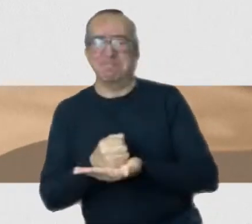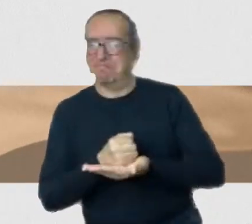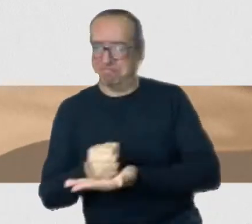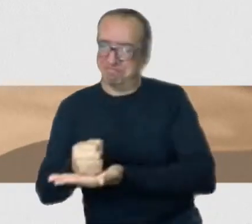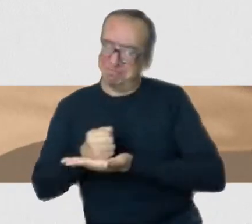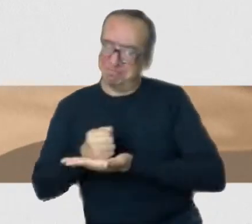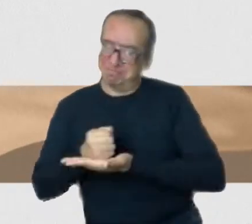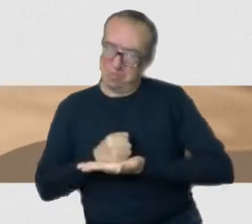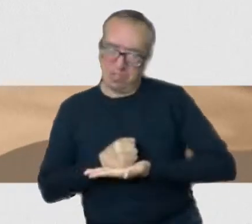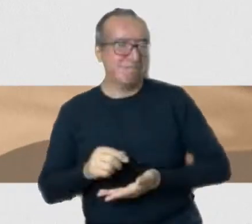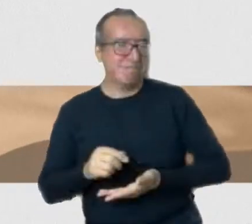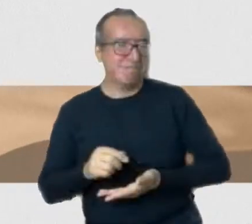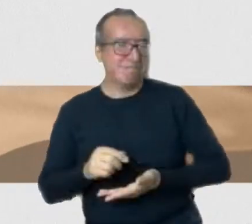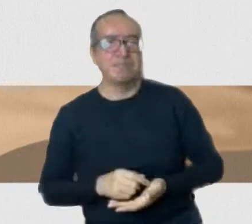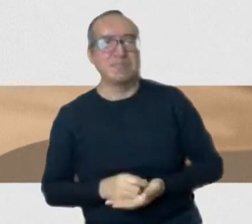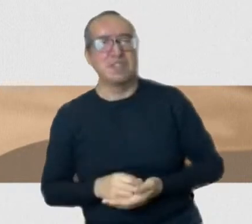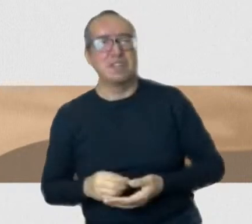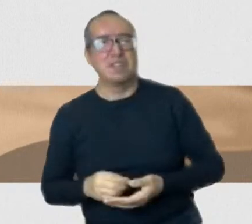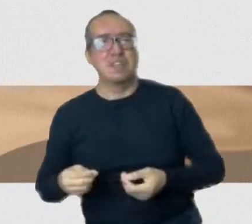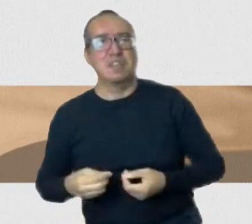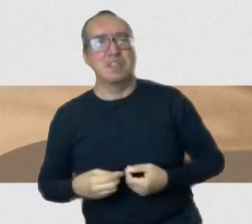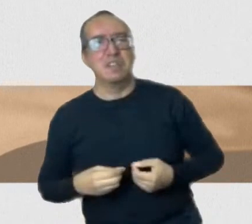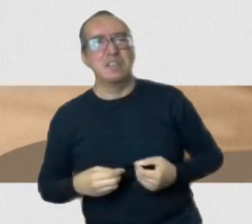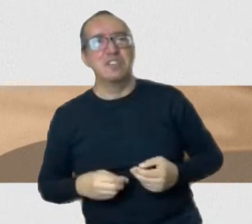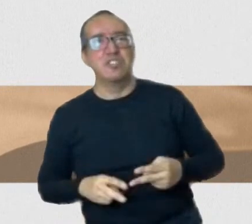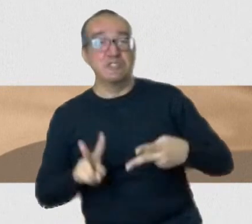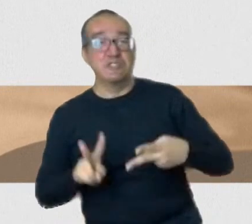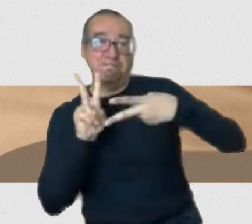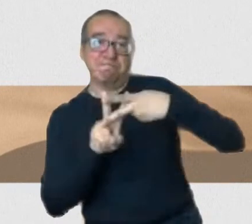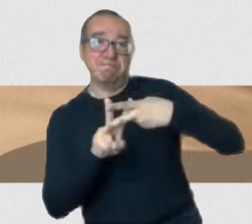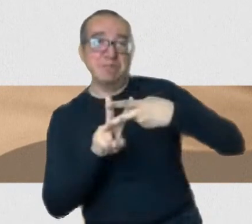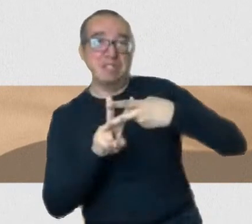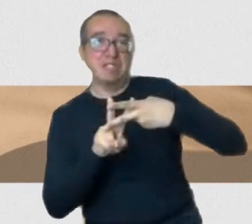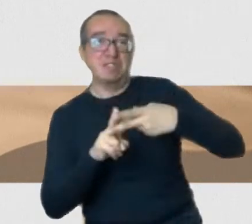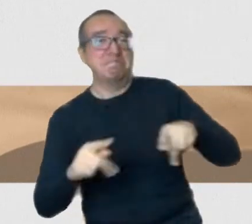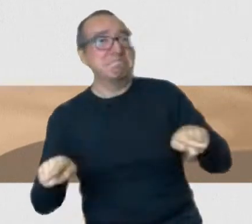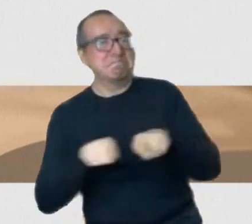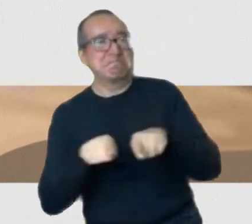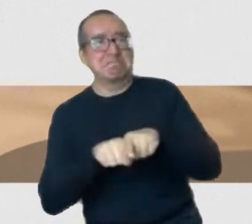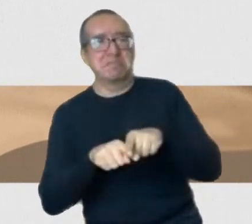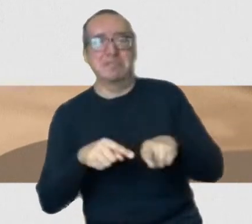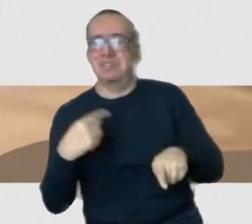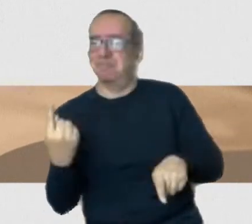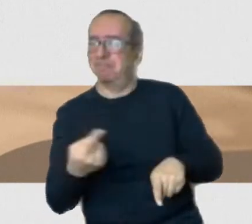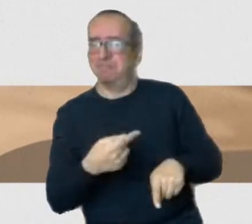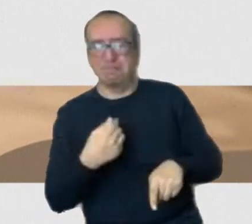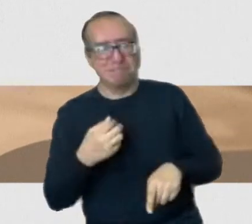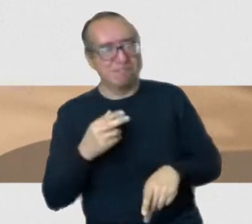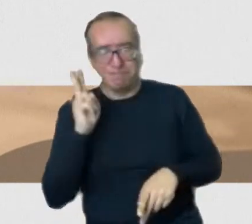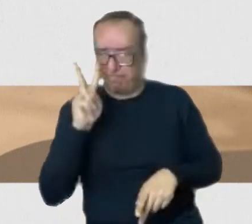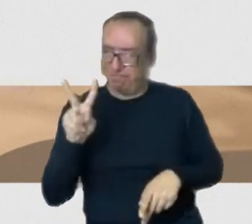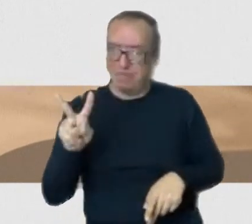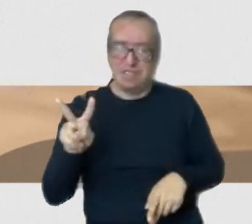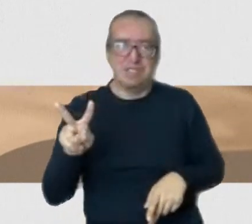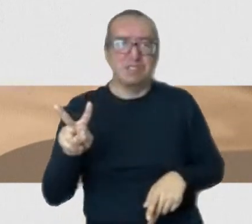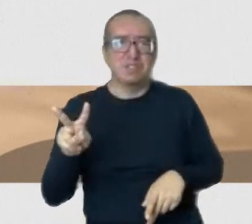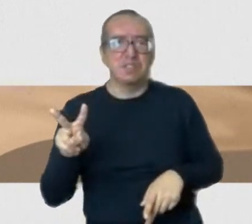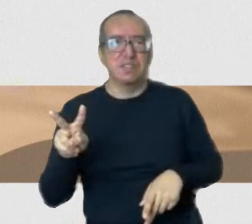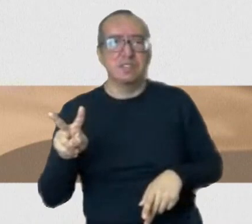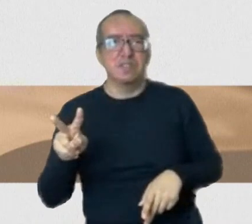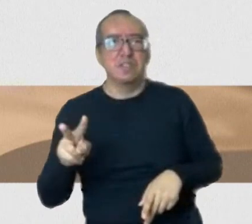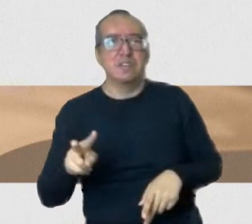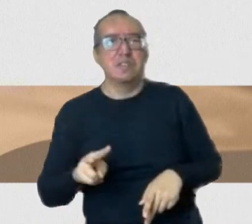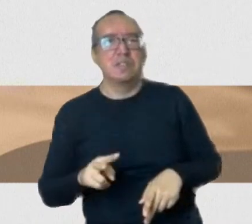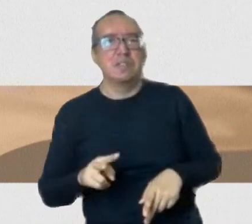preso e vocês não me visitaram. Eles também responderão, mas agora com terror em seus olhares: